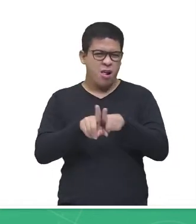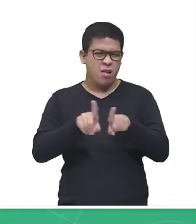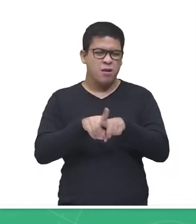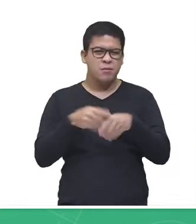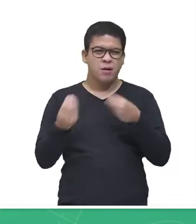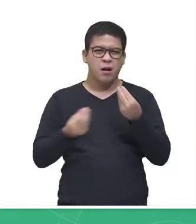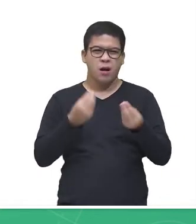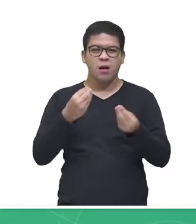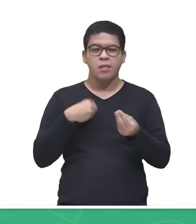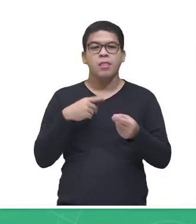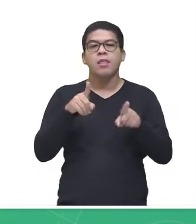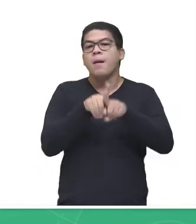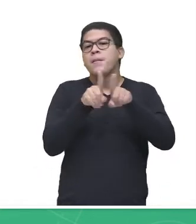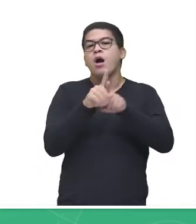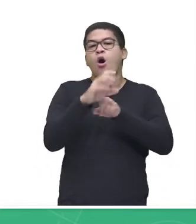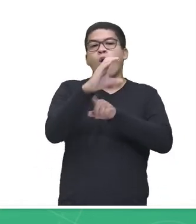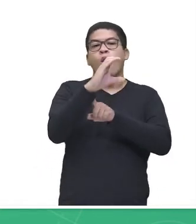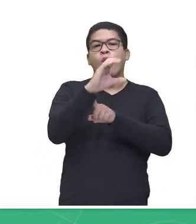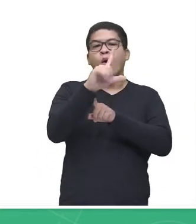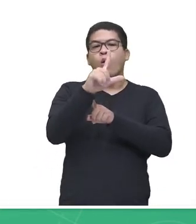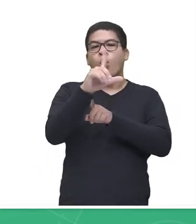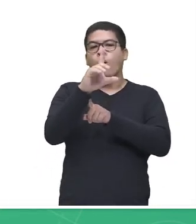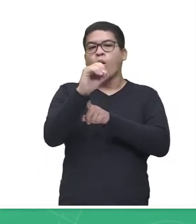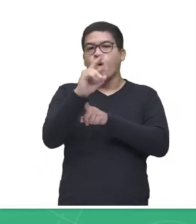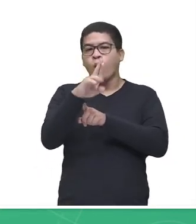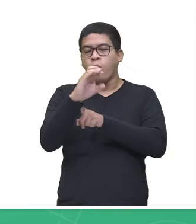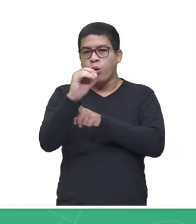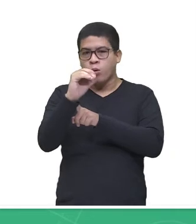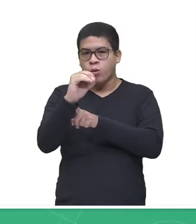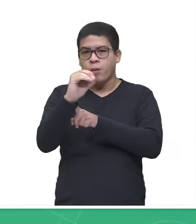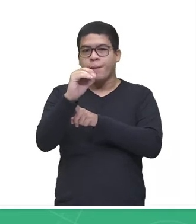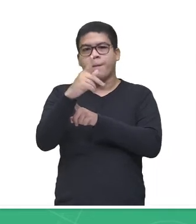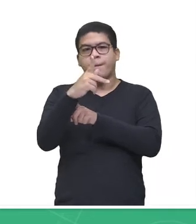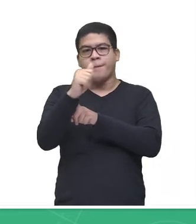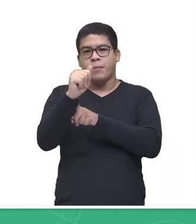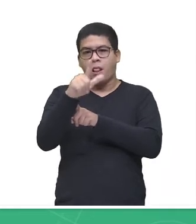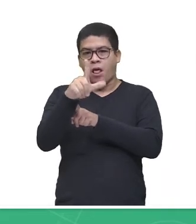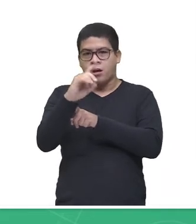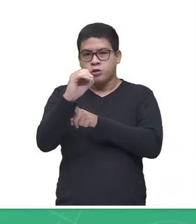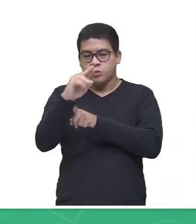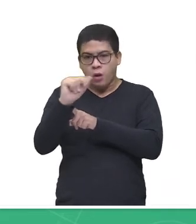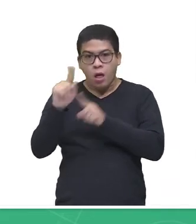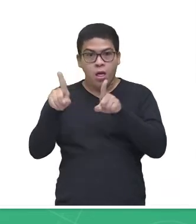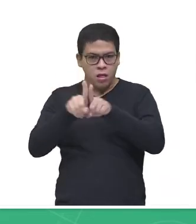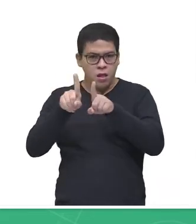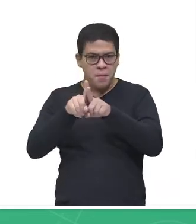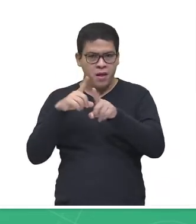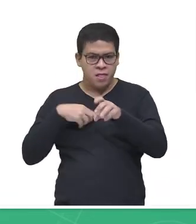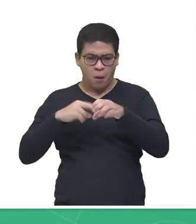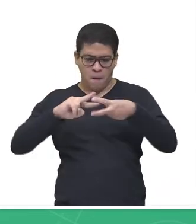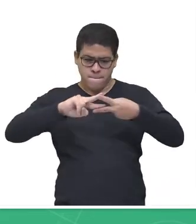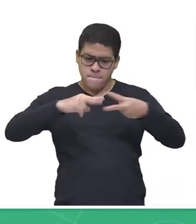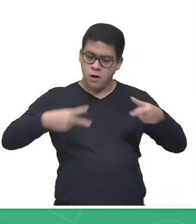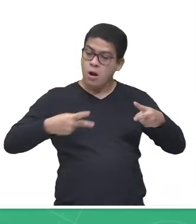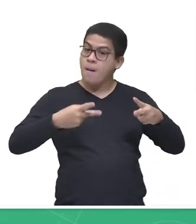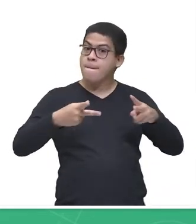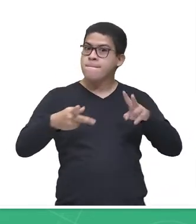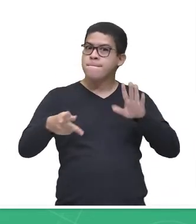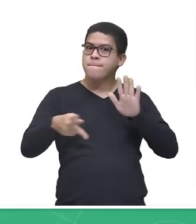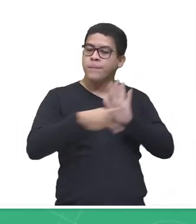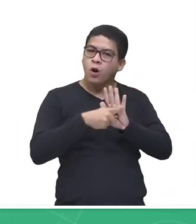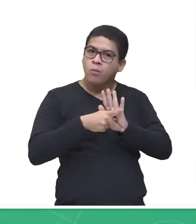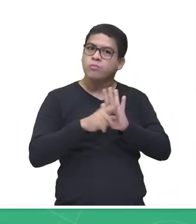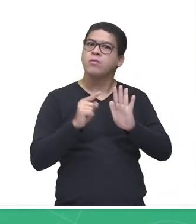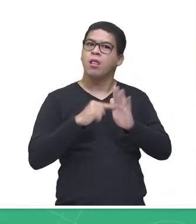Estas organelas possuem material genético próprio, tá? E aí a gente observa aqui uma